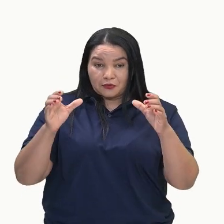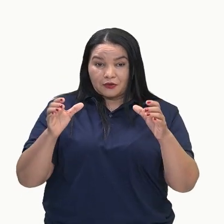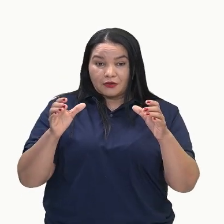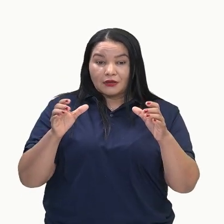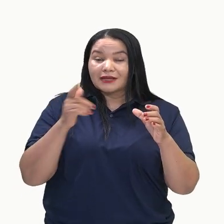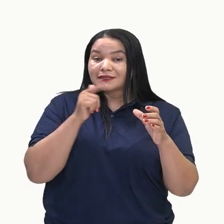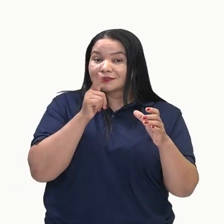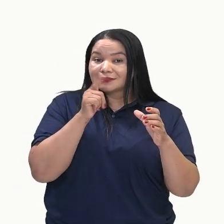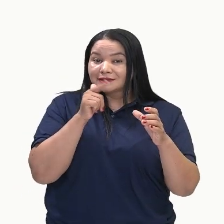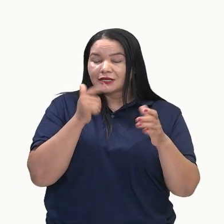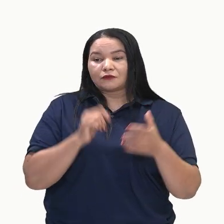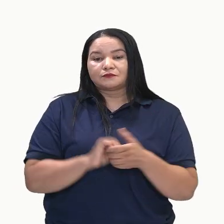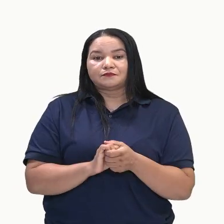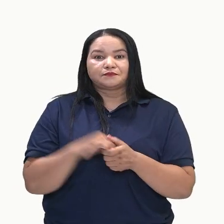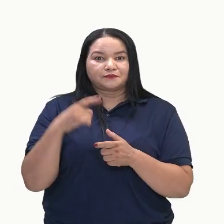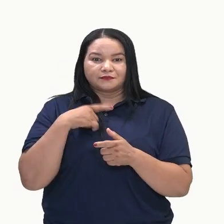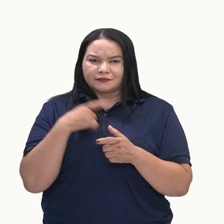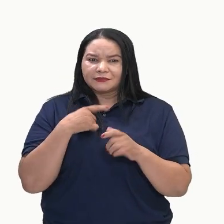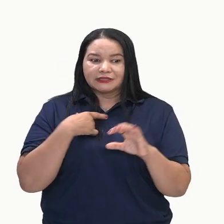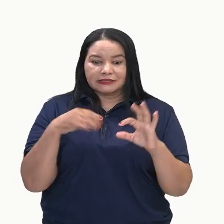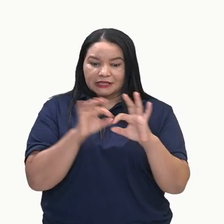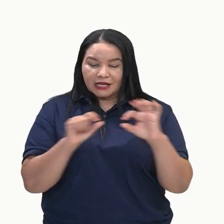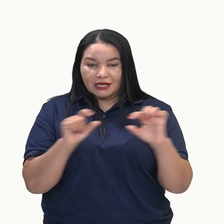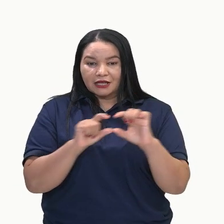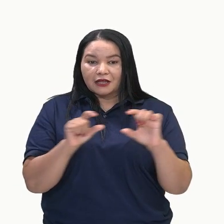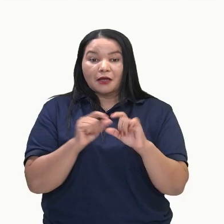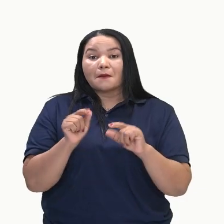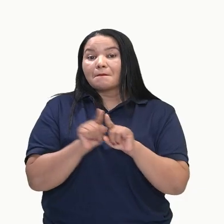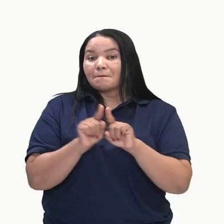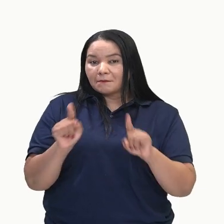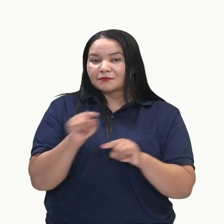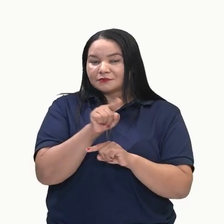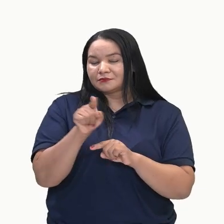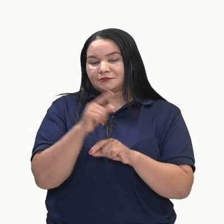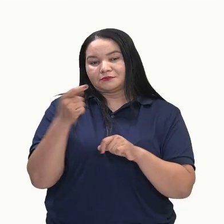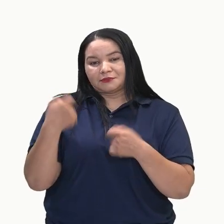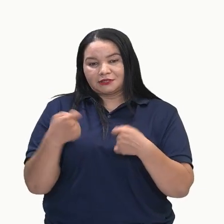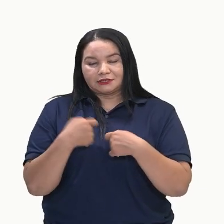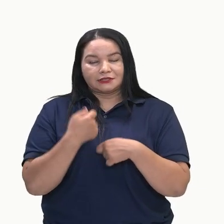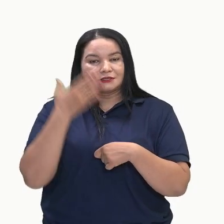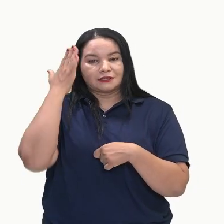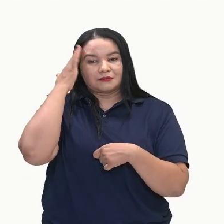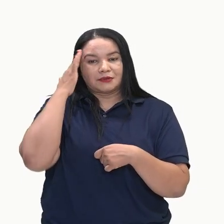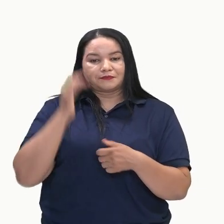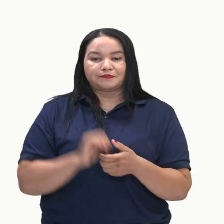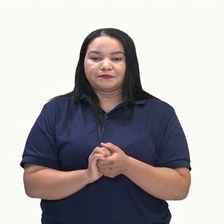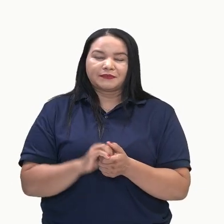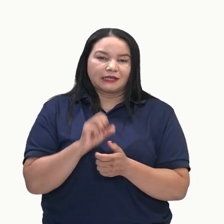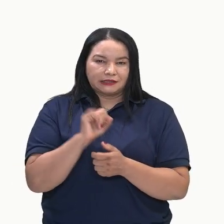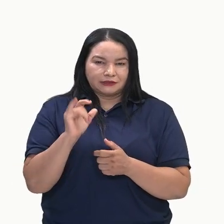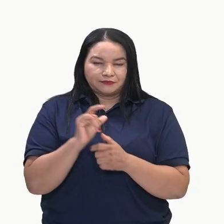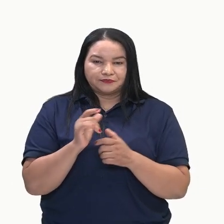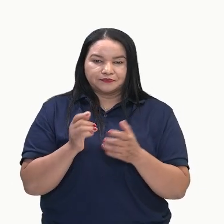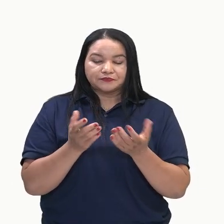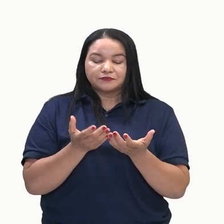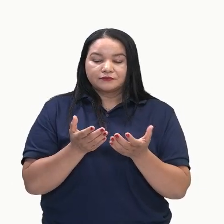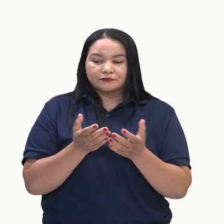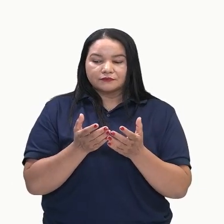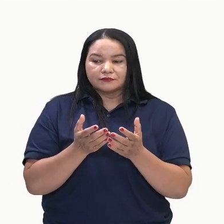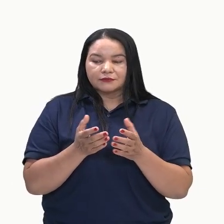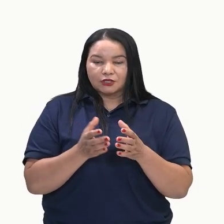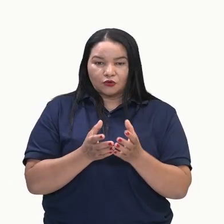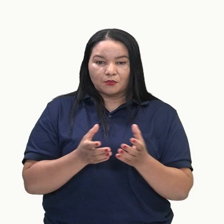já vem especificado, mas é bom que você também domine. Aí, se você tem uma lata de tinta cilíndrica